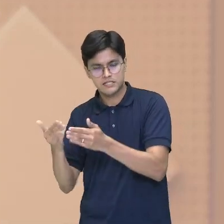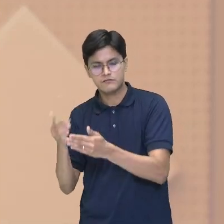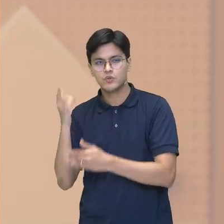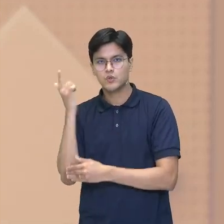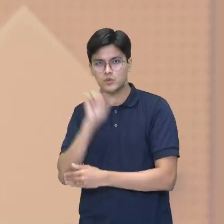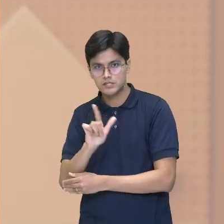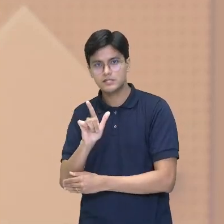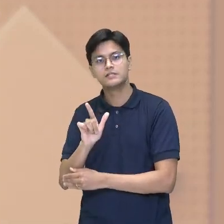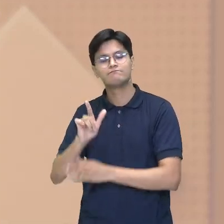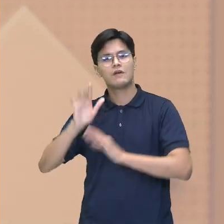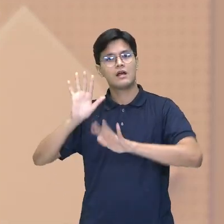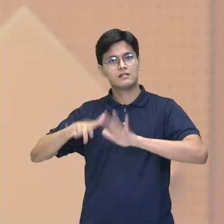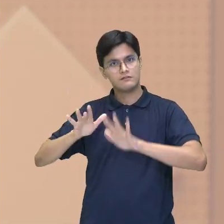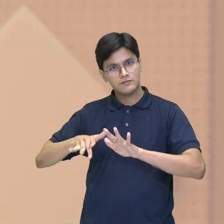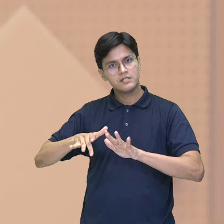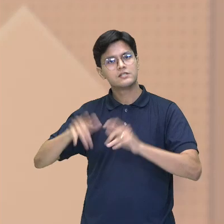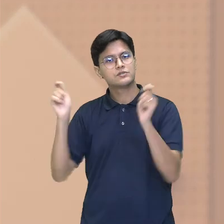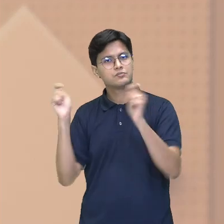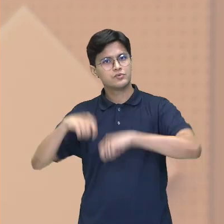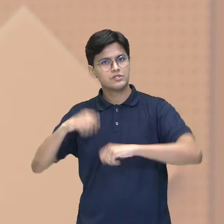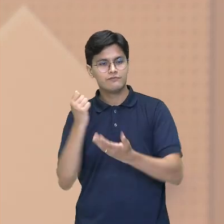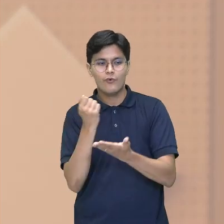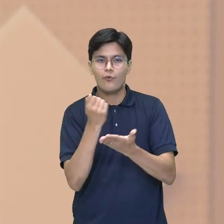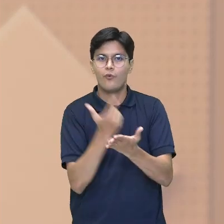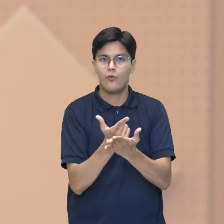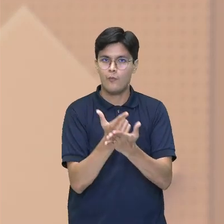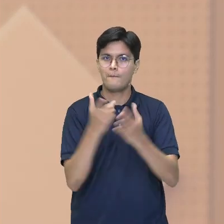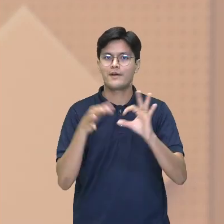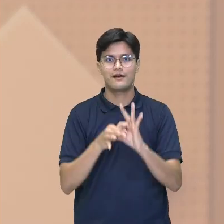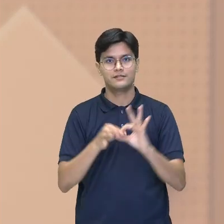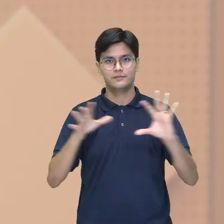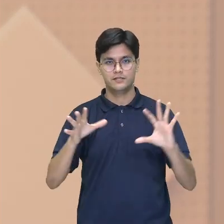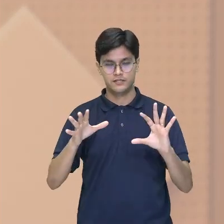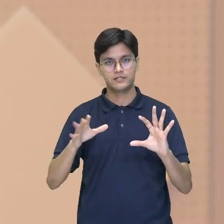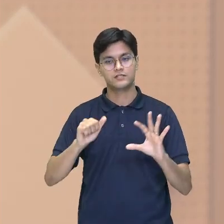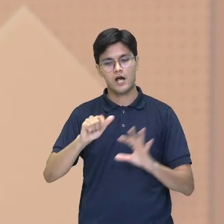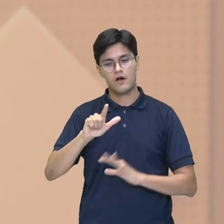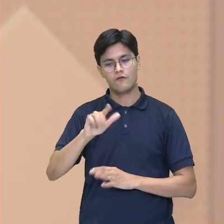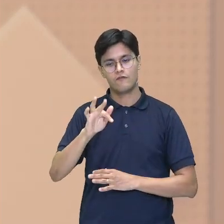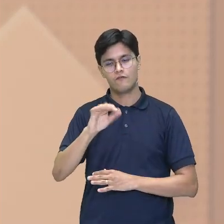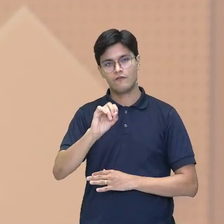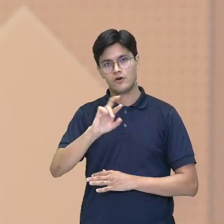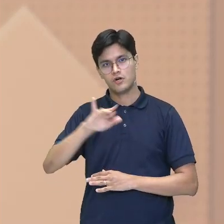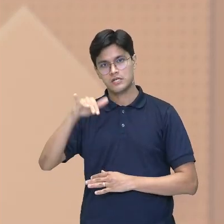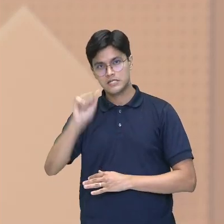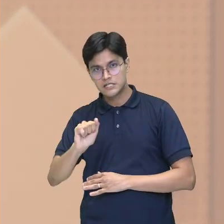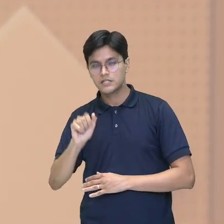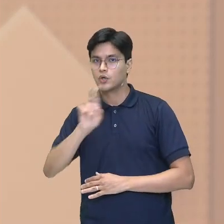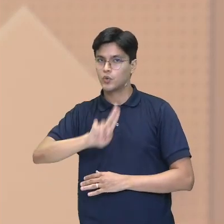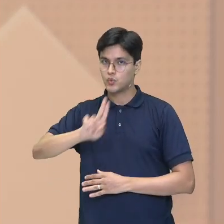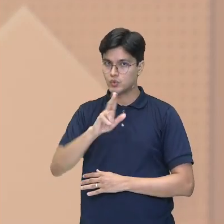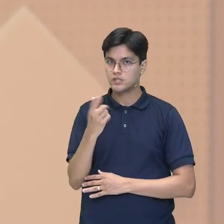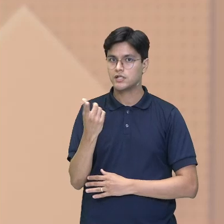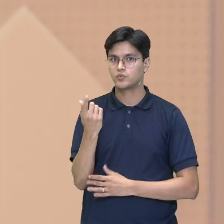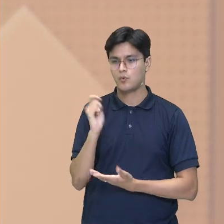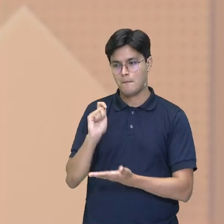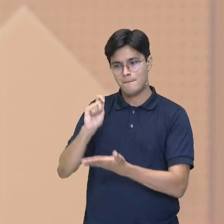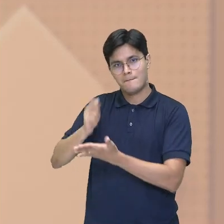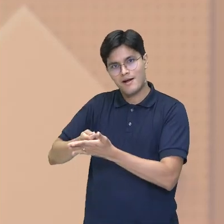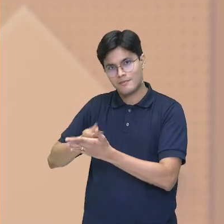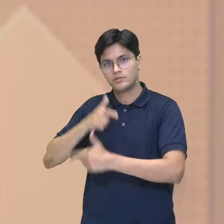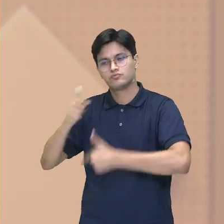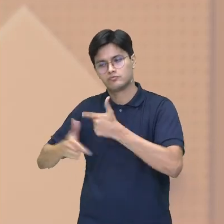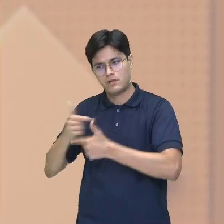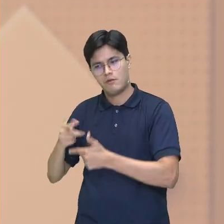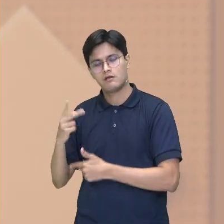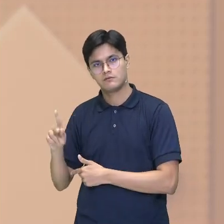vezes, né, comprar a sua alforria, comprar a sua liberdade com esse pagamento do seu serviço. Qual